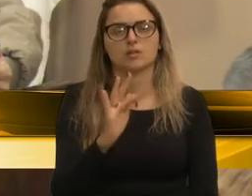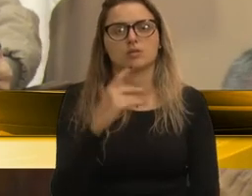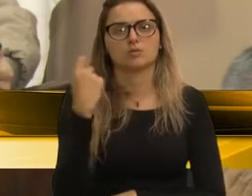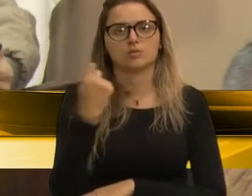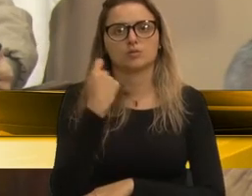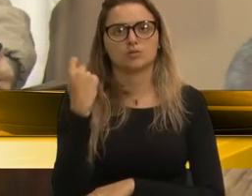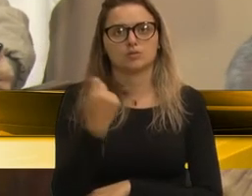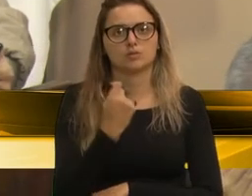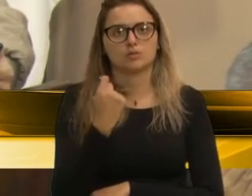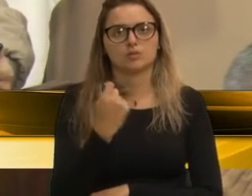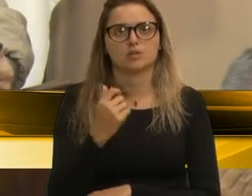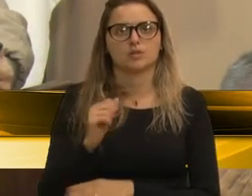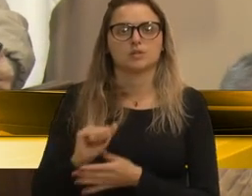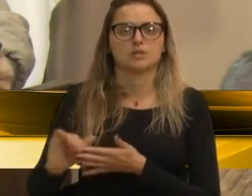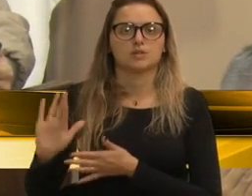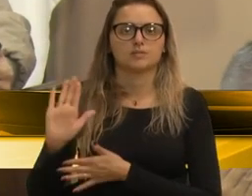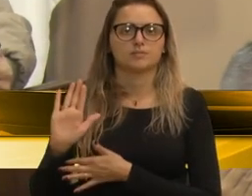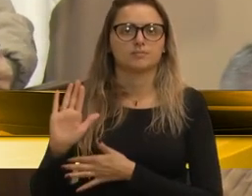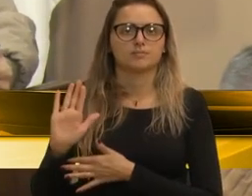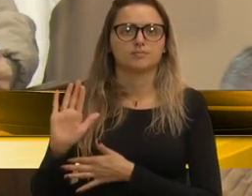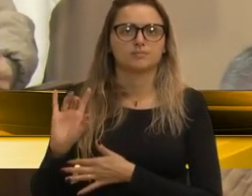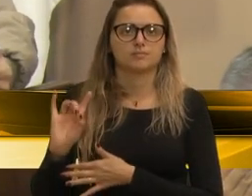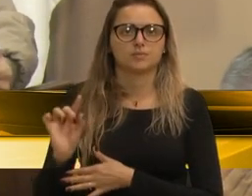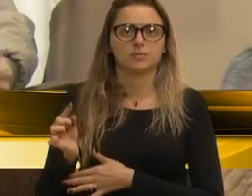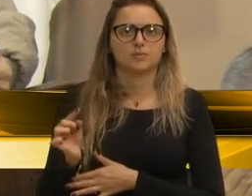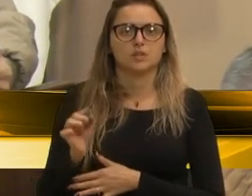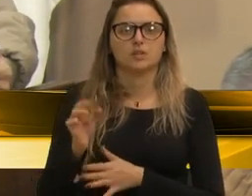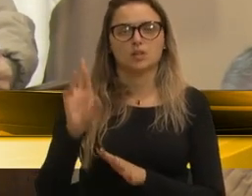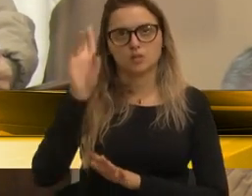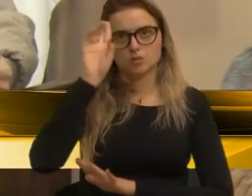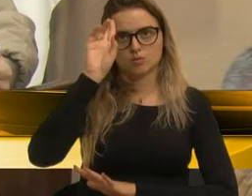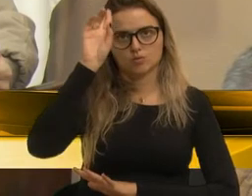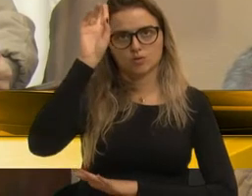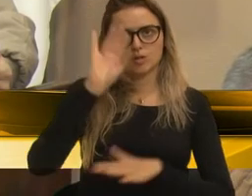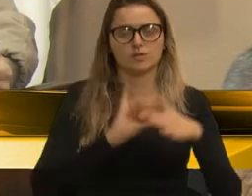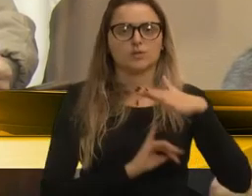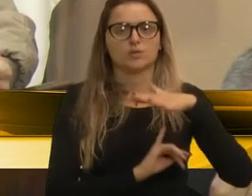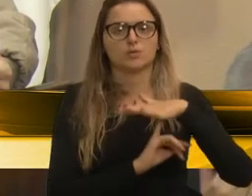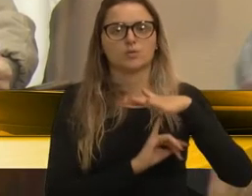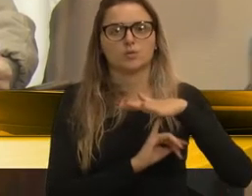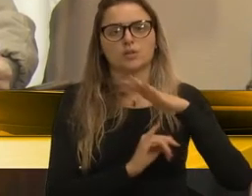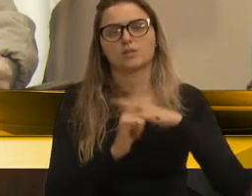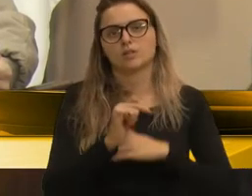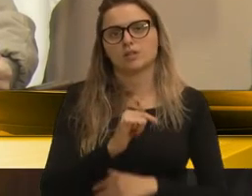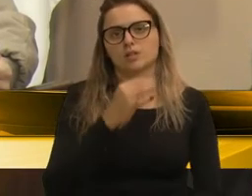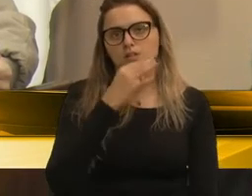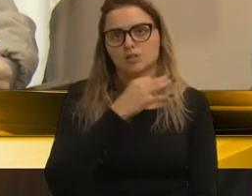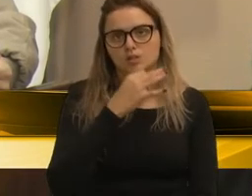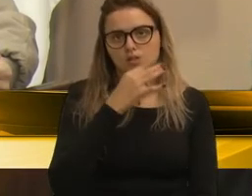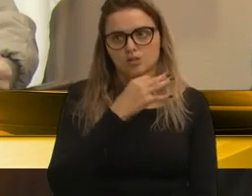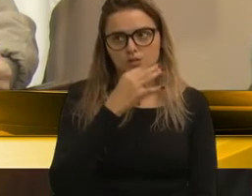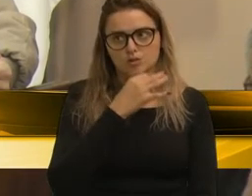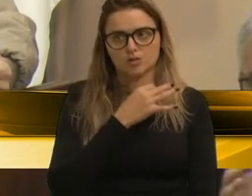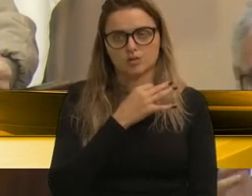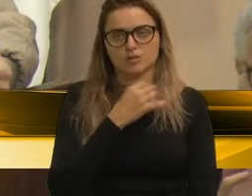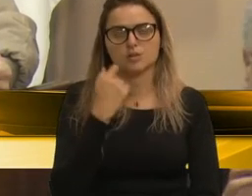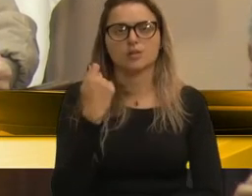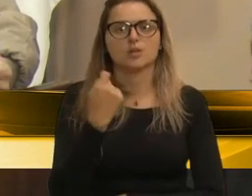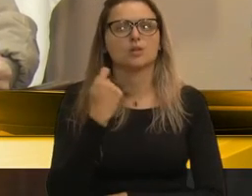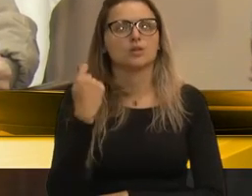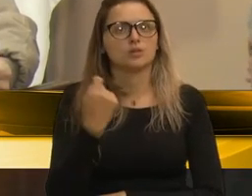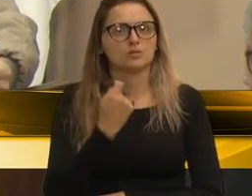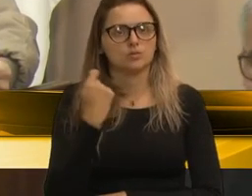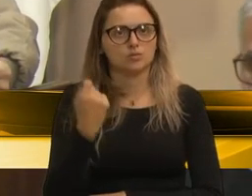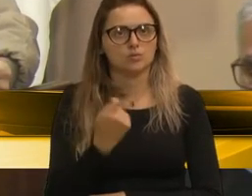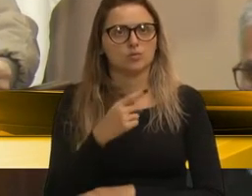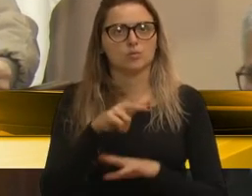enviou, senhor vereador. A direção do campus Caxias do Sul, do Instituto Federal do Rio Grande do Sul, em